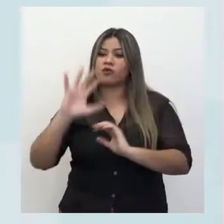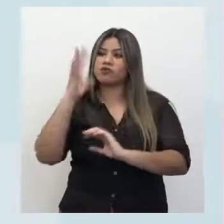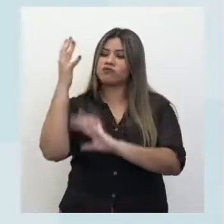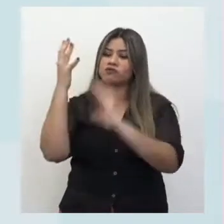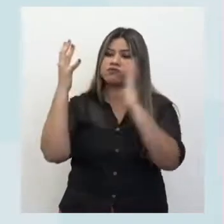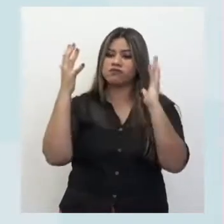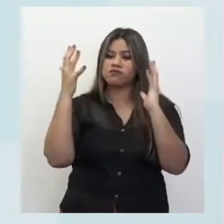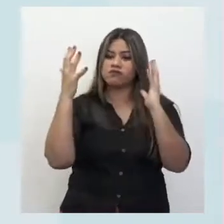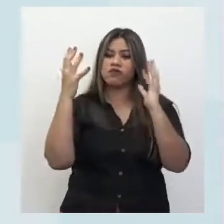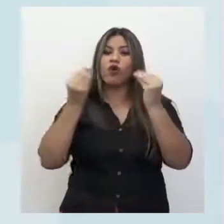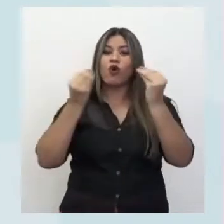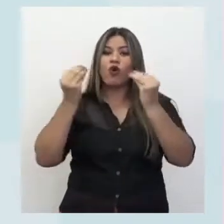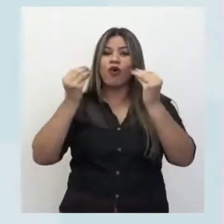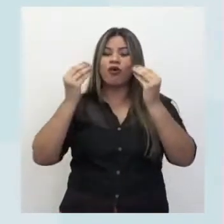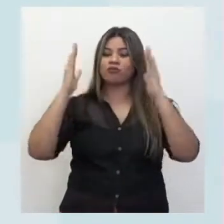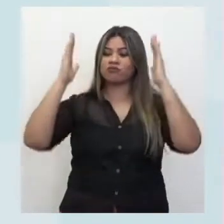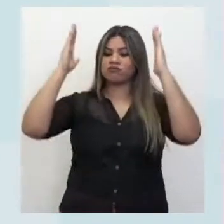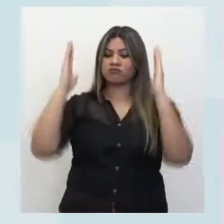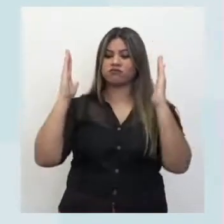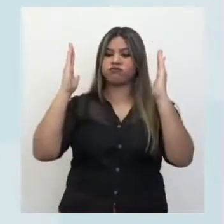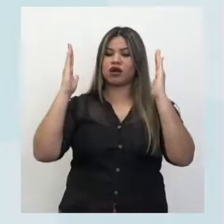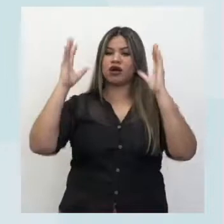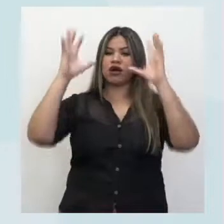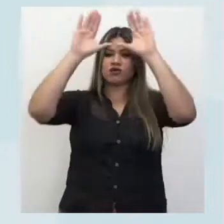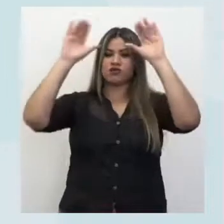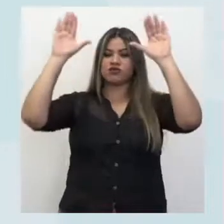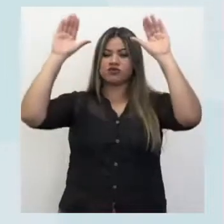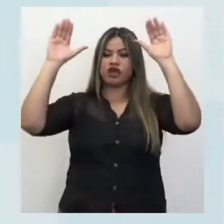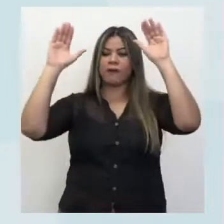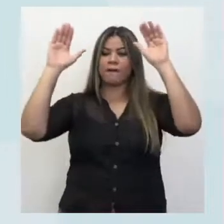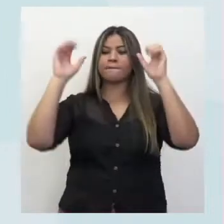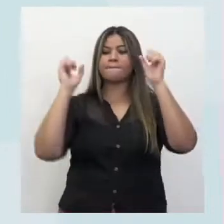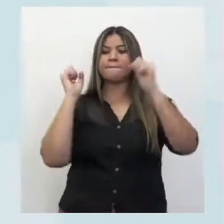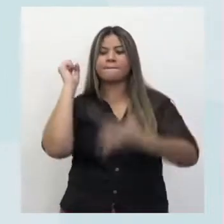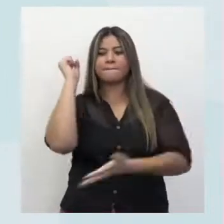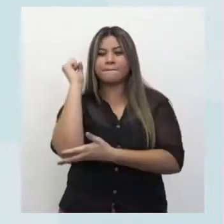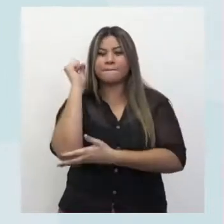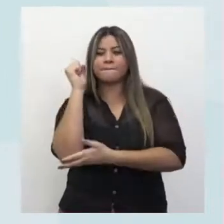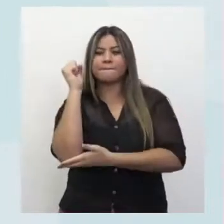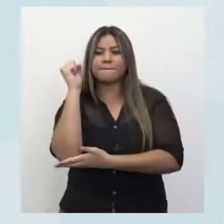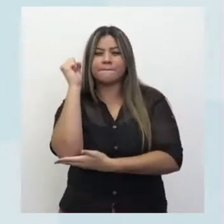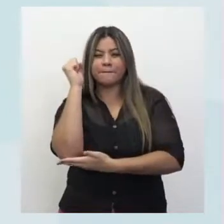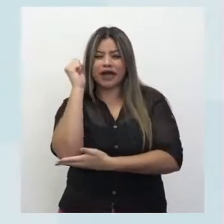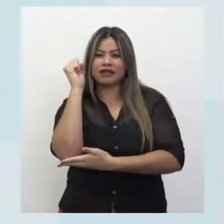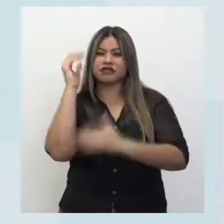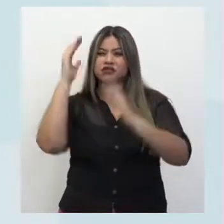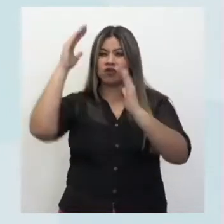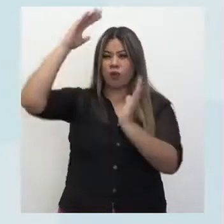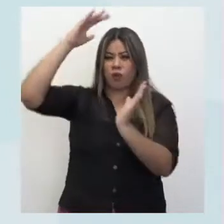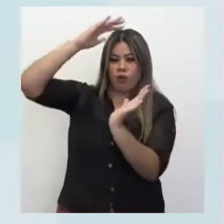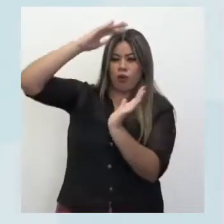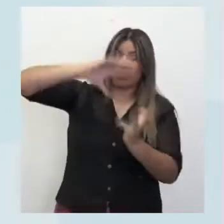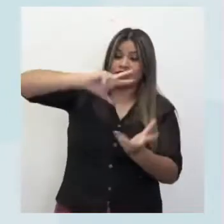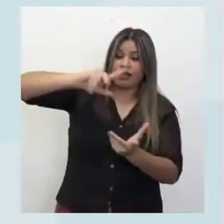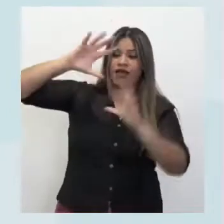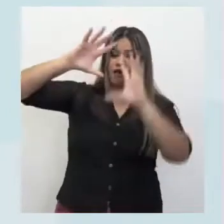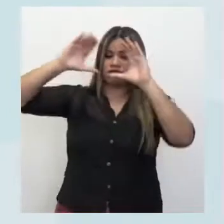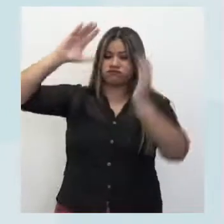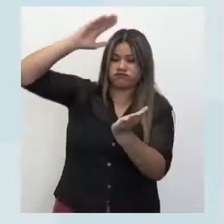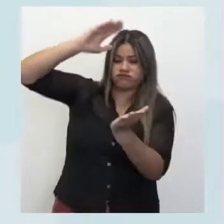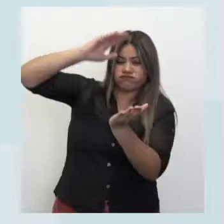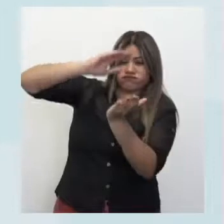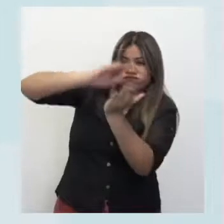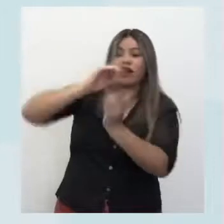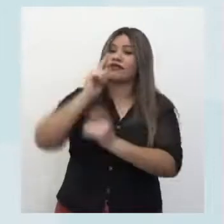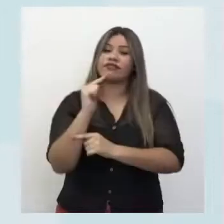mamoeiros seguravam o céu, servindo de esteios e impedindo-o de colar-se à terra. Talvez as pessoas,